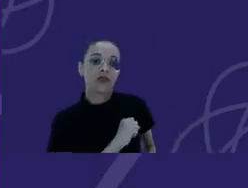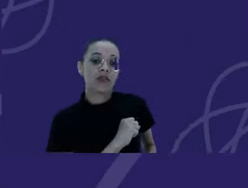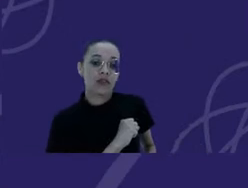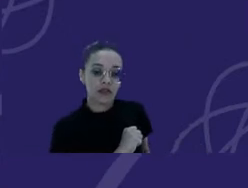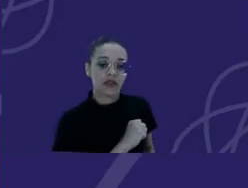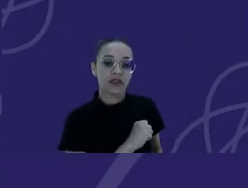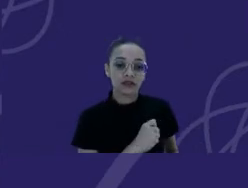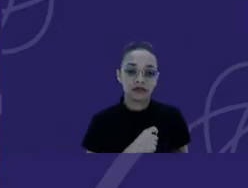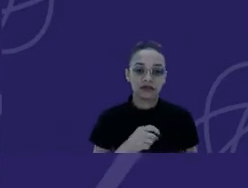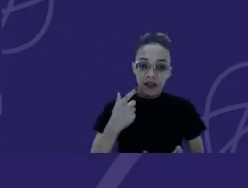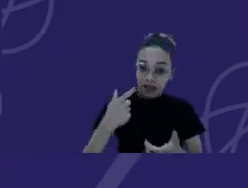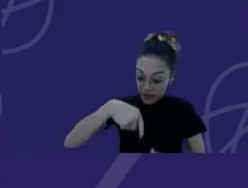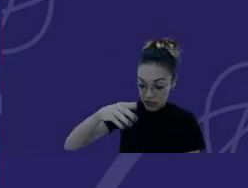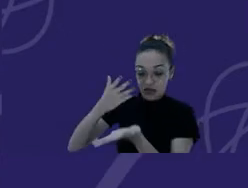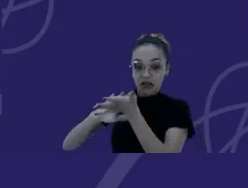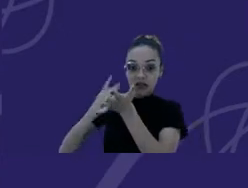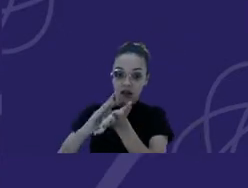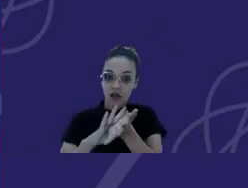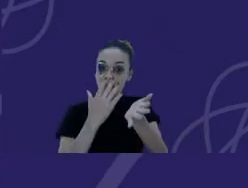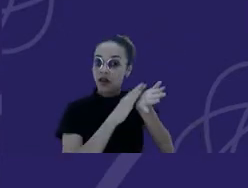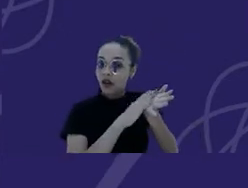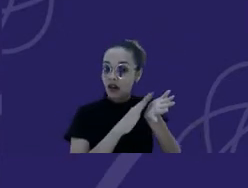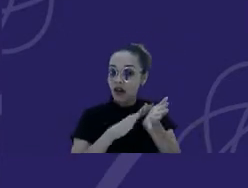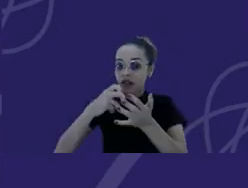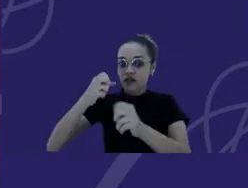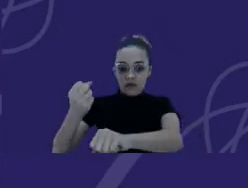este samba é de